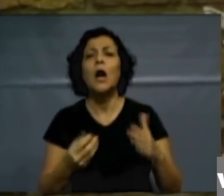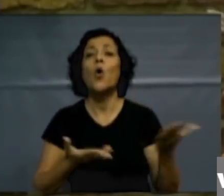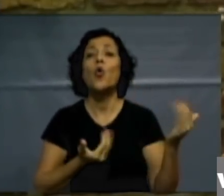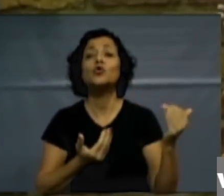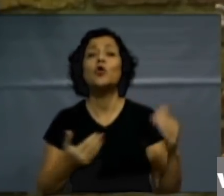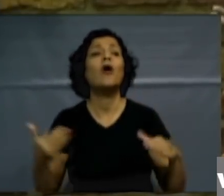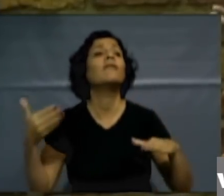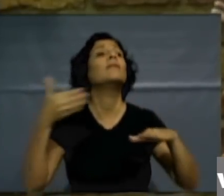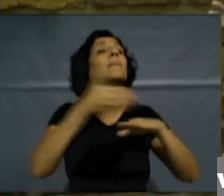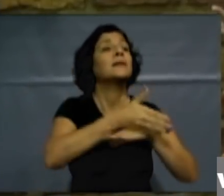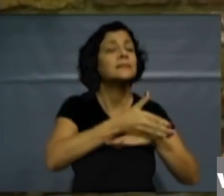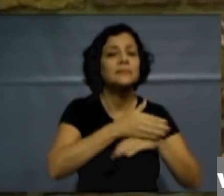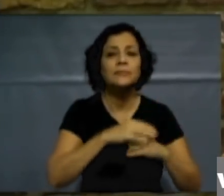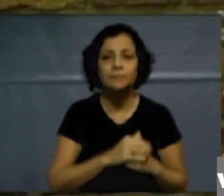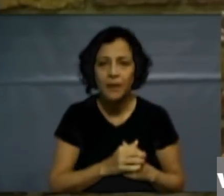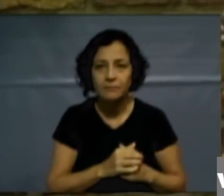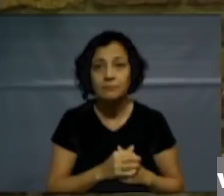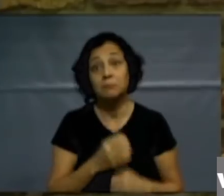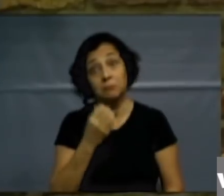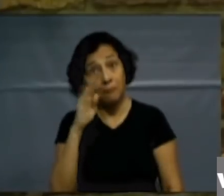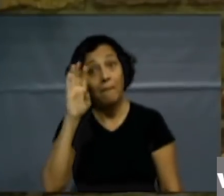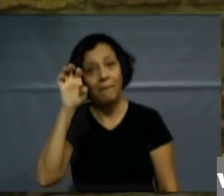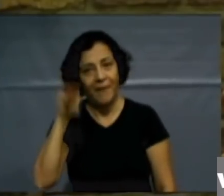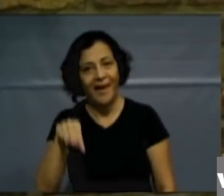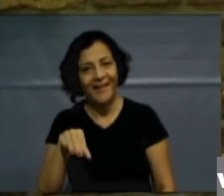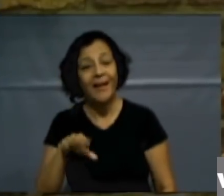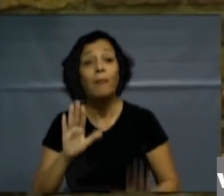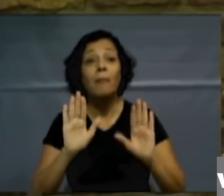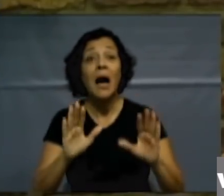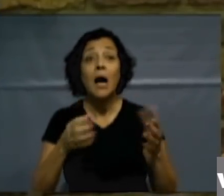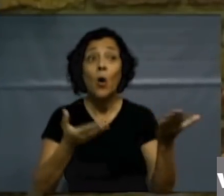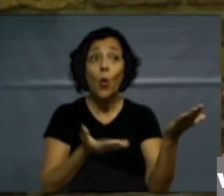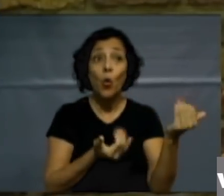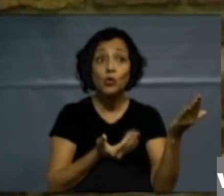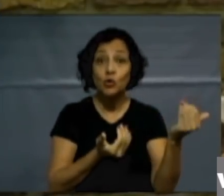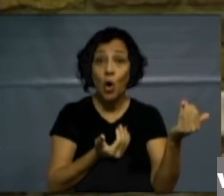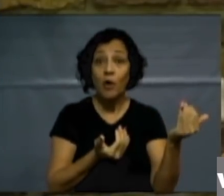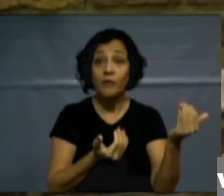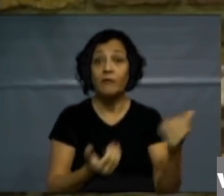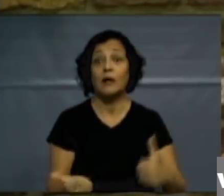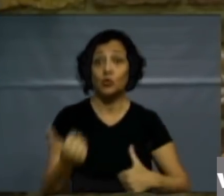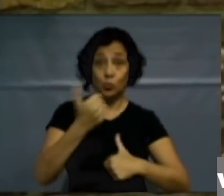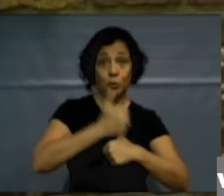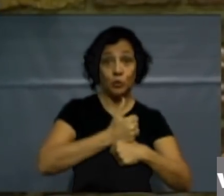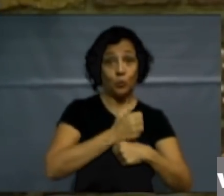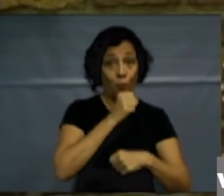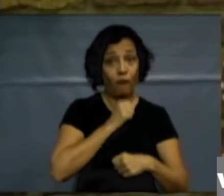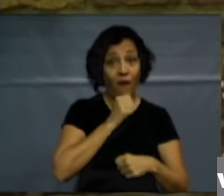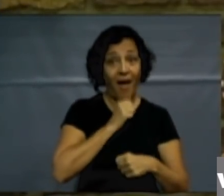eu sei. Né? Mas o jovem, ele está aqui para substituir o velho.